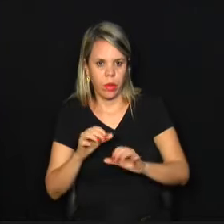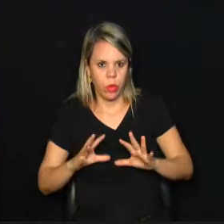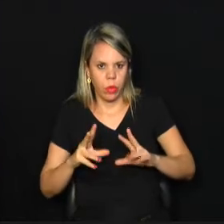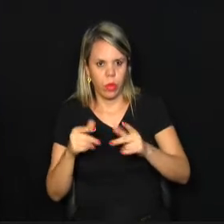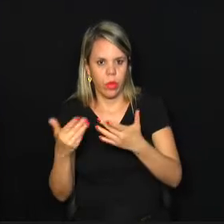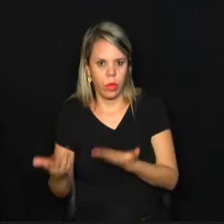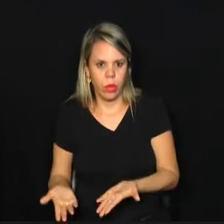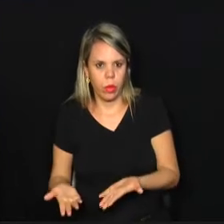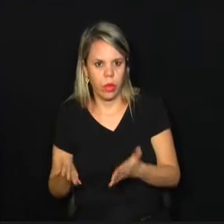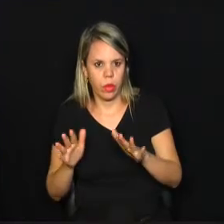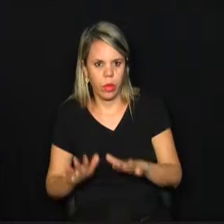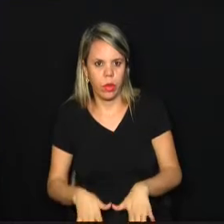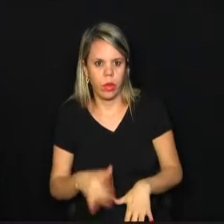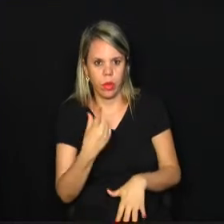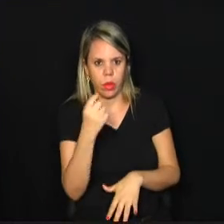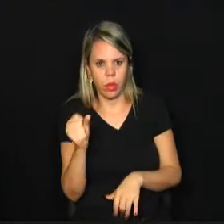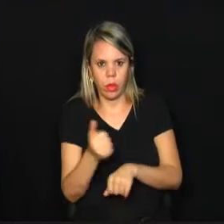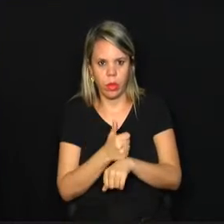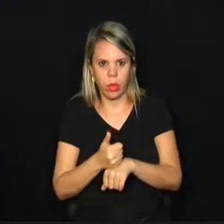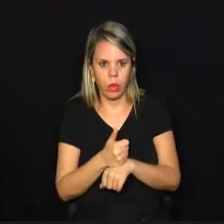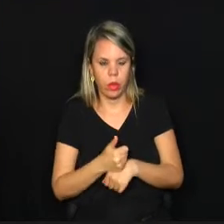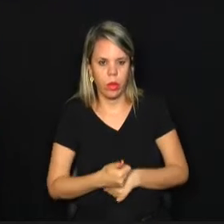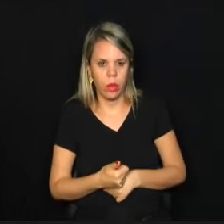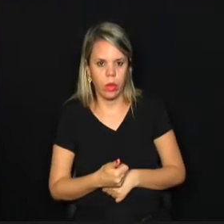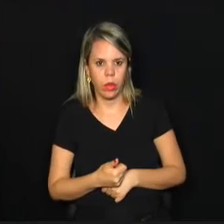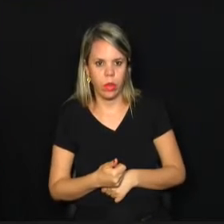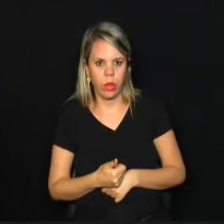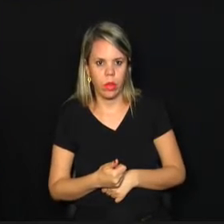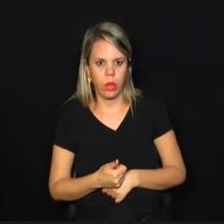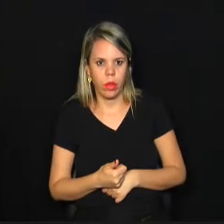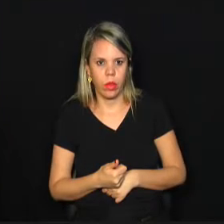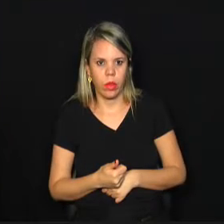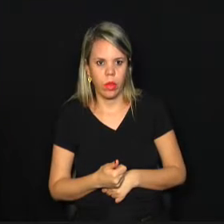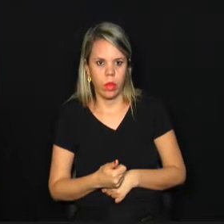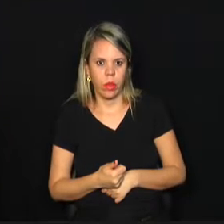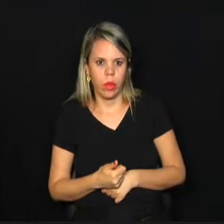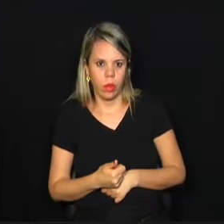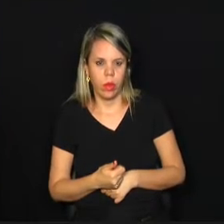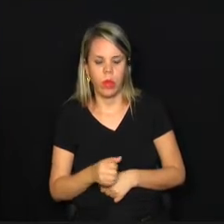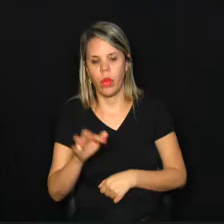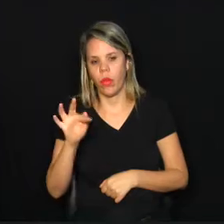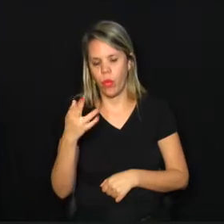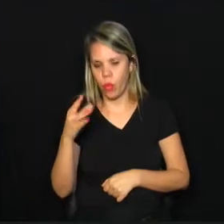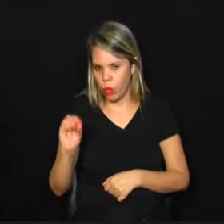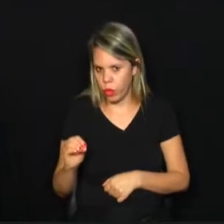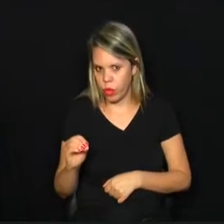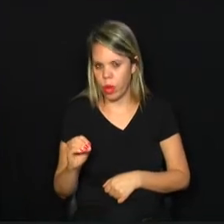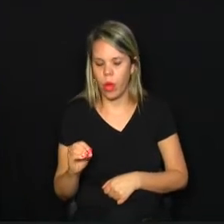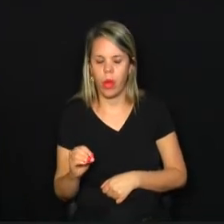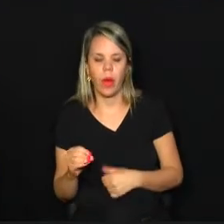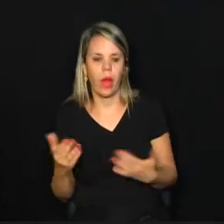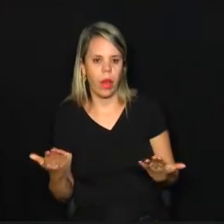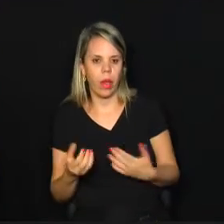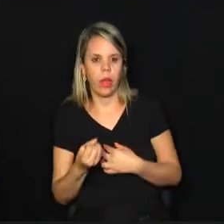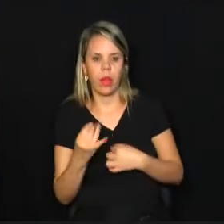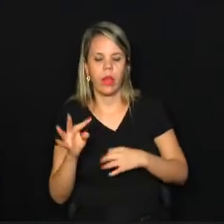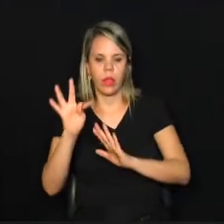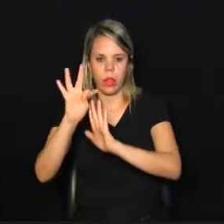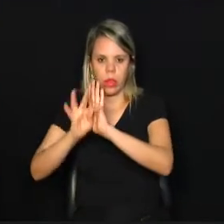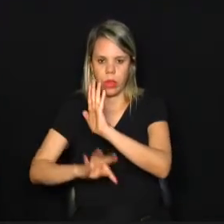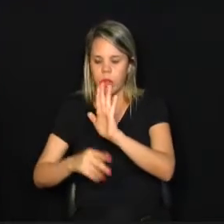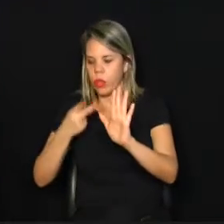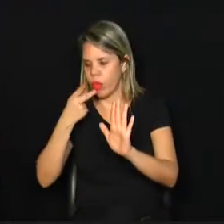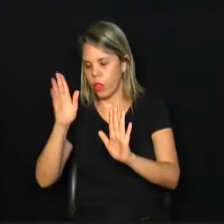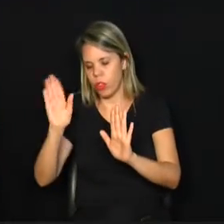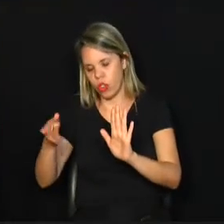isso, ficando com 18 cargos e o remanescente funções. Existe uma parte no texto que o Dr. Sérgio